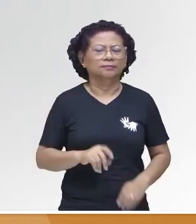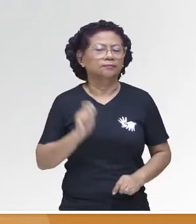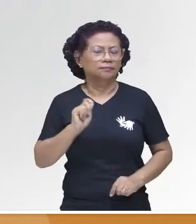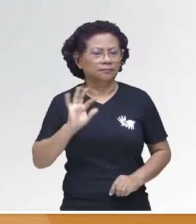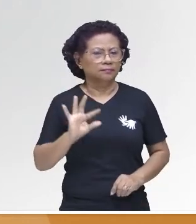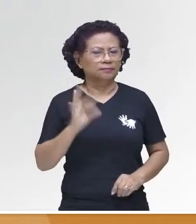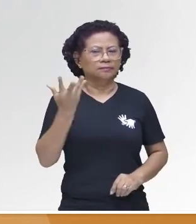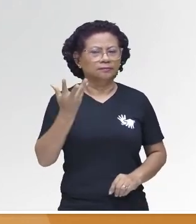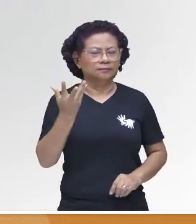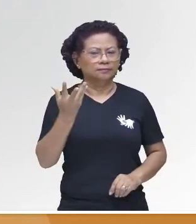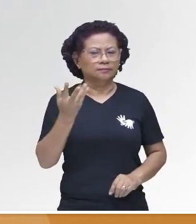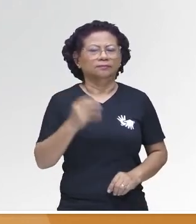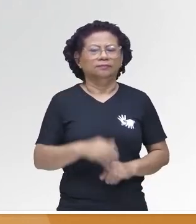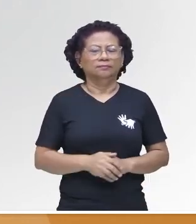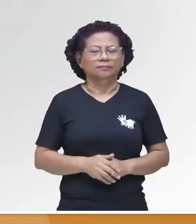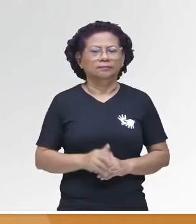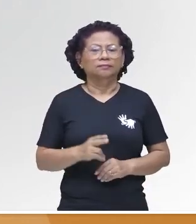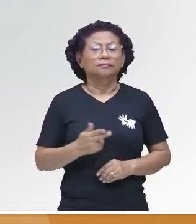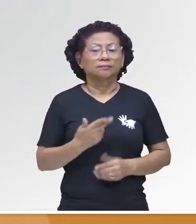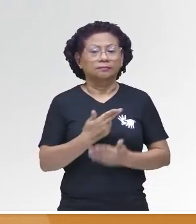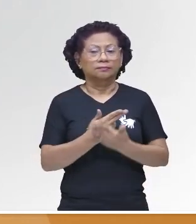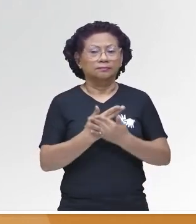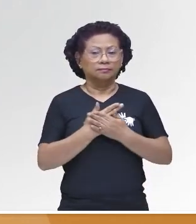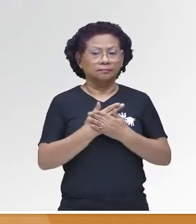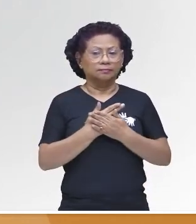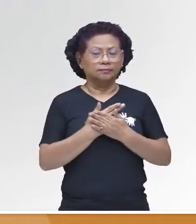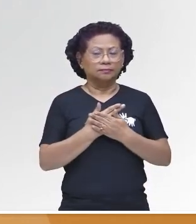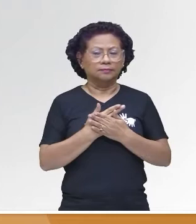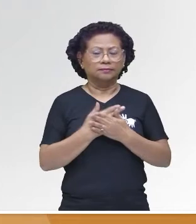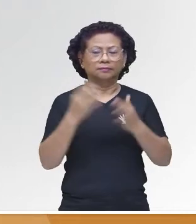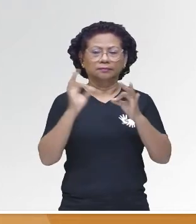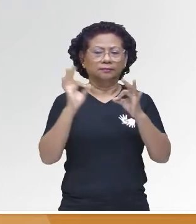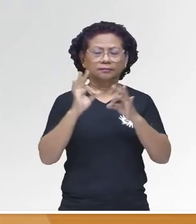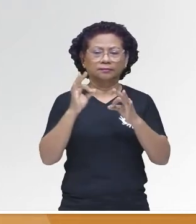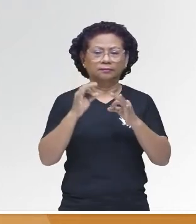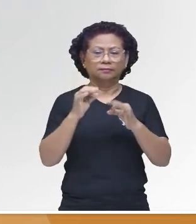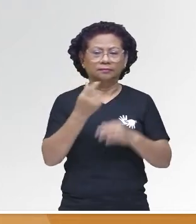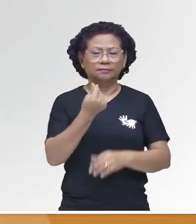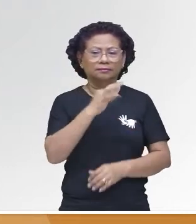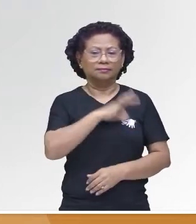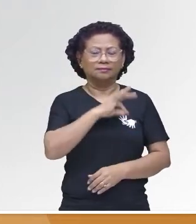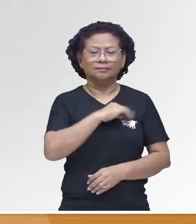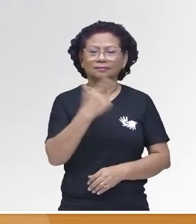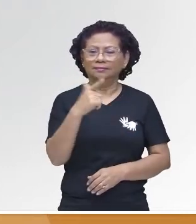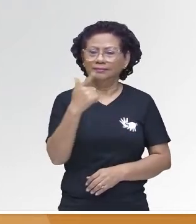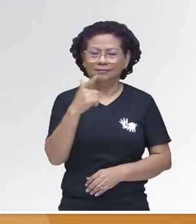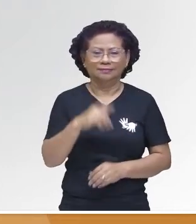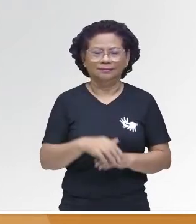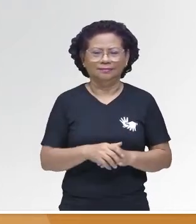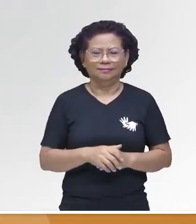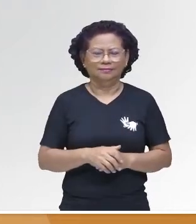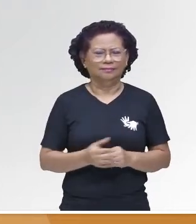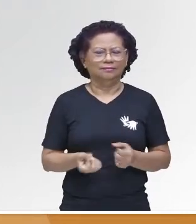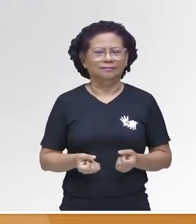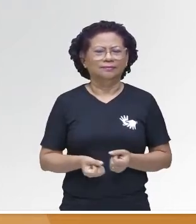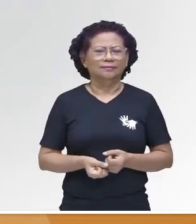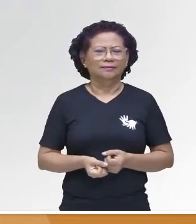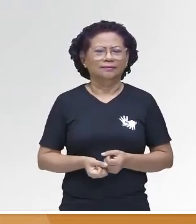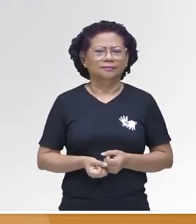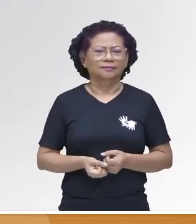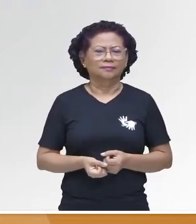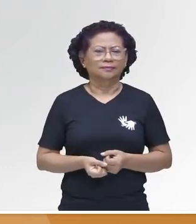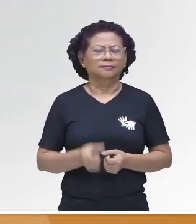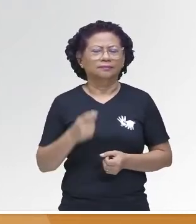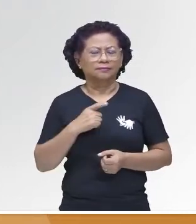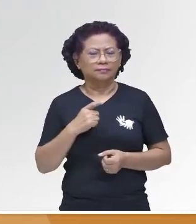acontecia? Essa Guarda Nacional não era remunerada. Então, era um negócio muito complexo. Tá? E outra